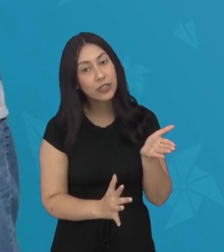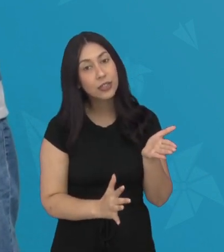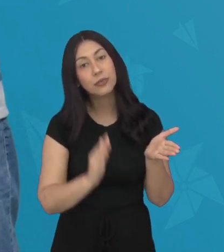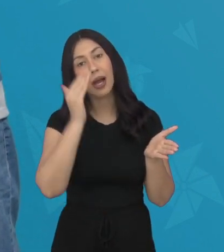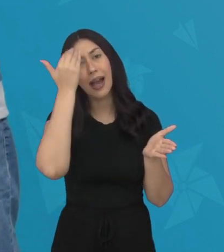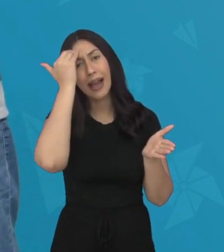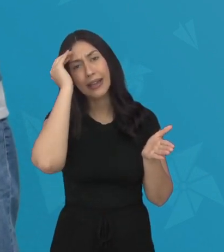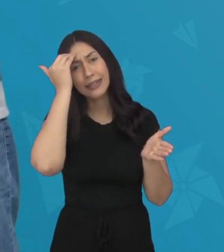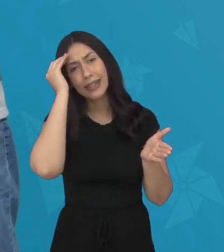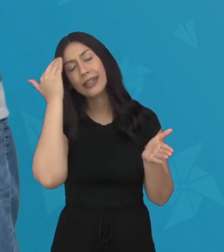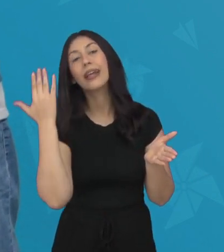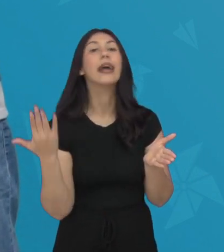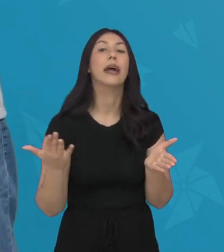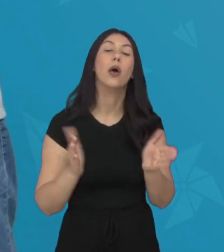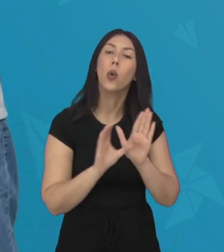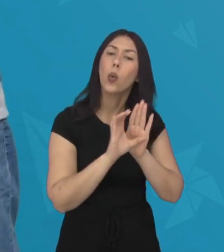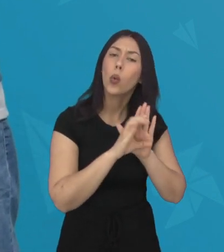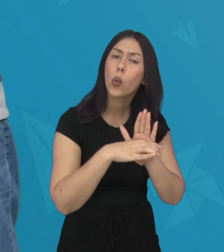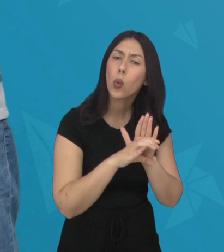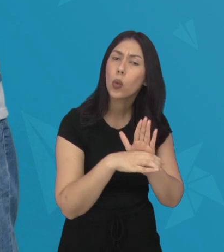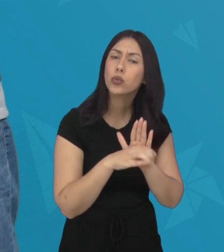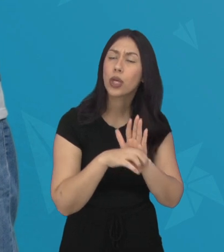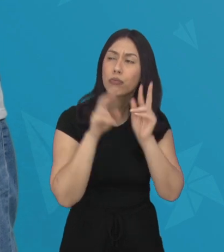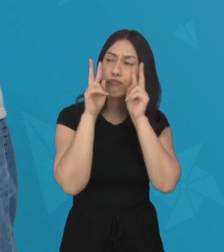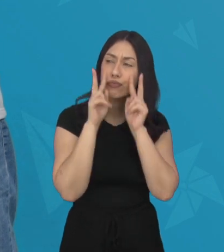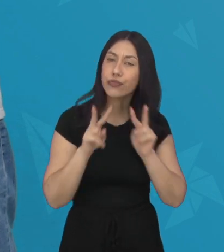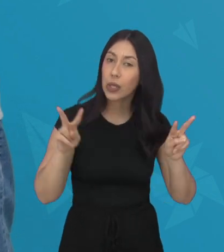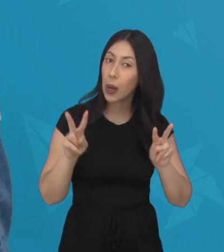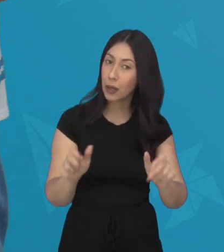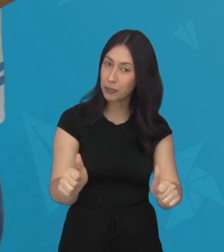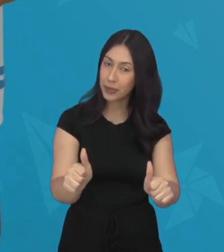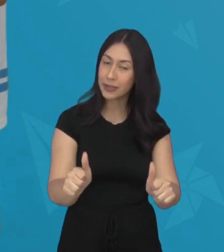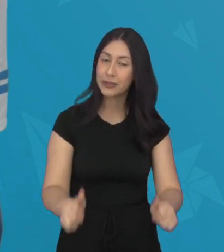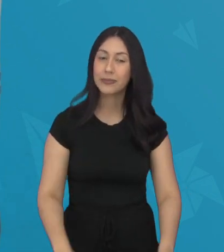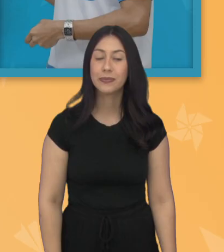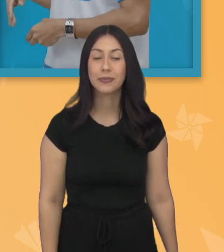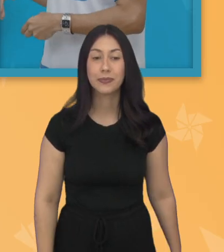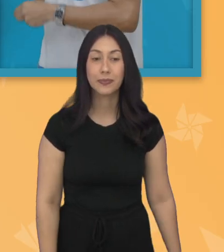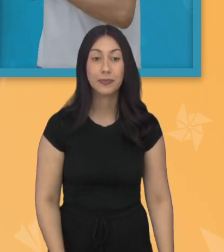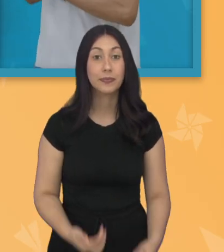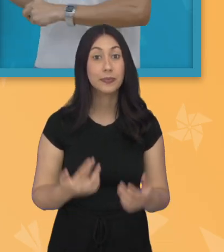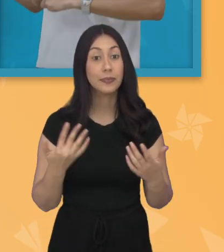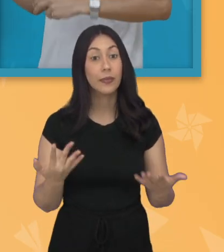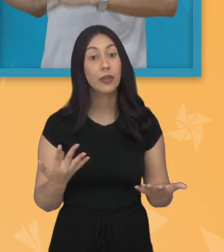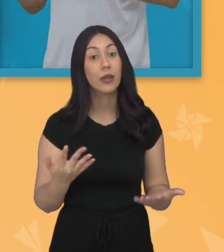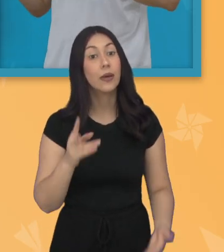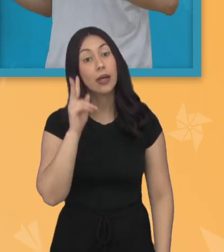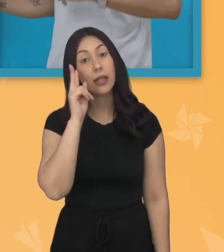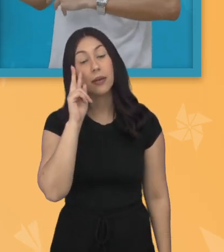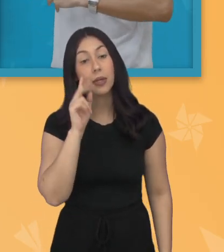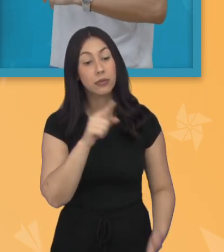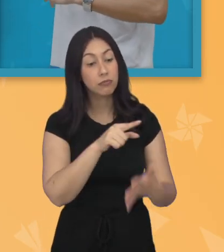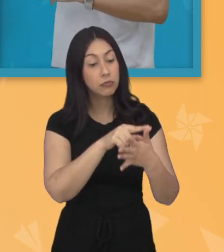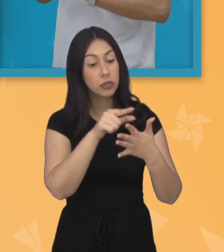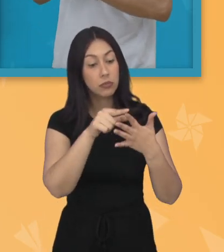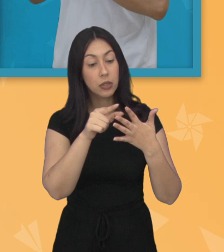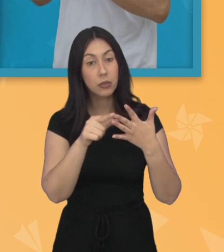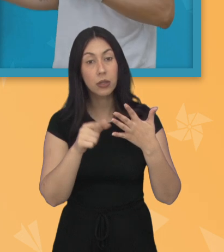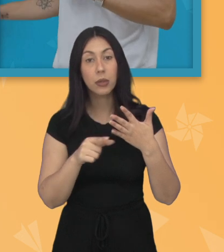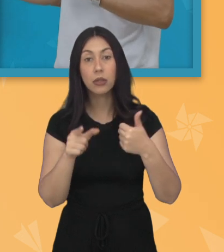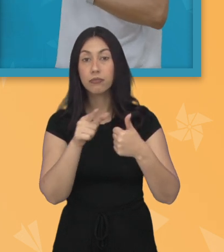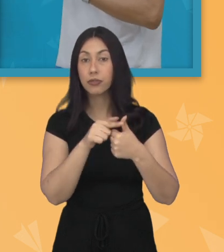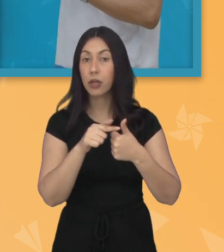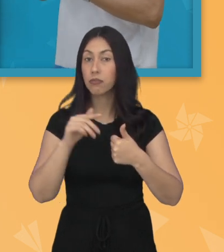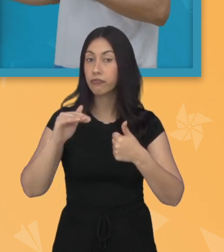melhor esses conceitos, essas ideias aqui de uma maneira mais visual para vocês, tudo bem? Então, relembrando esses 5 passos, balanceie a